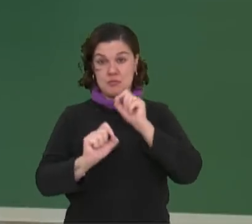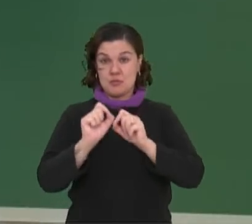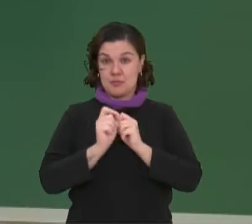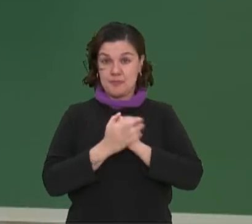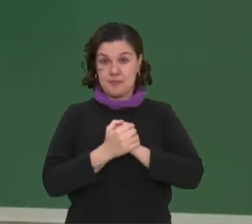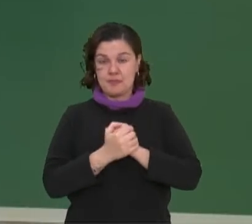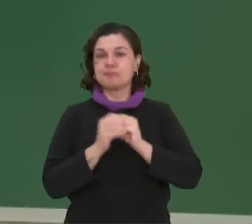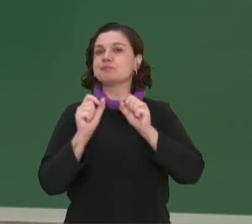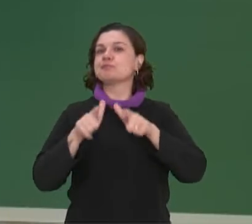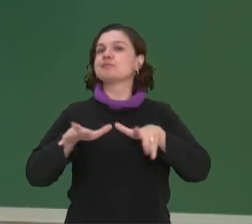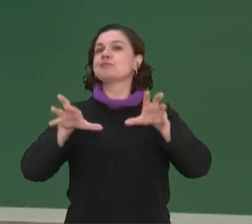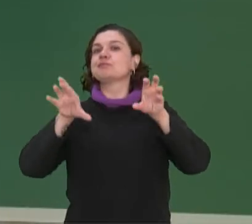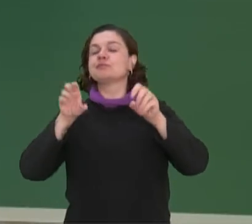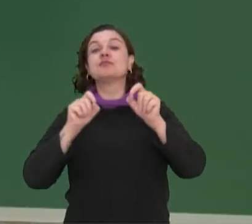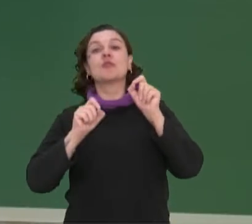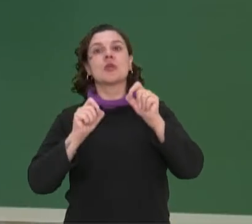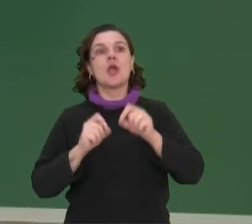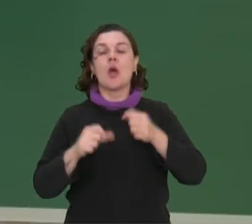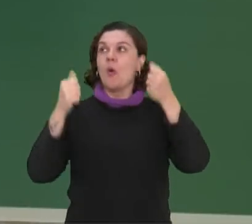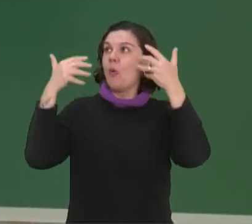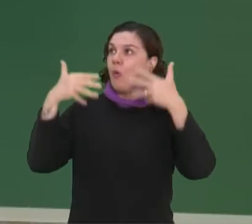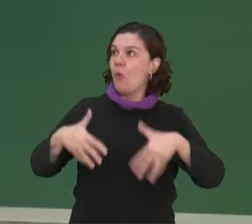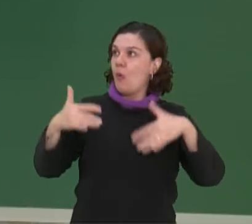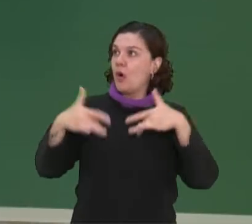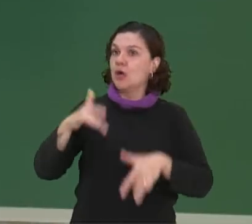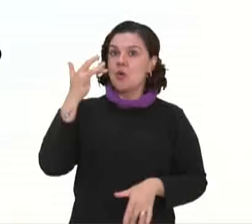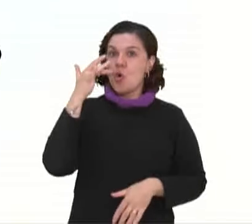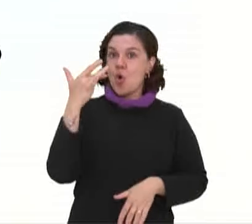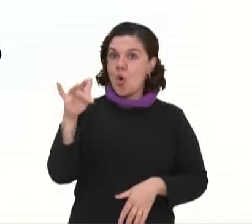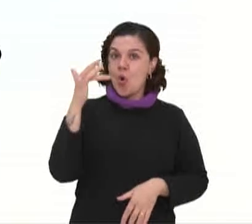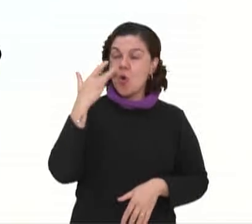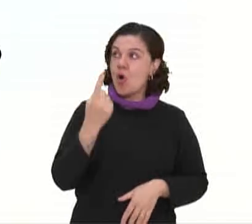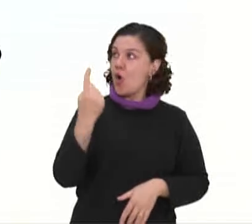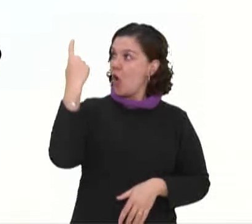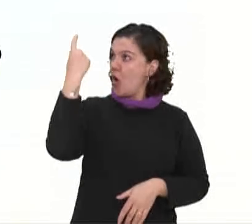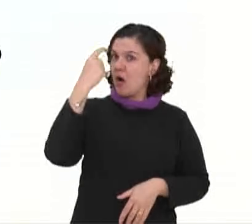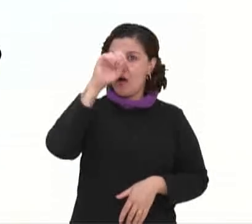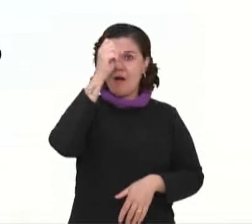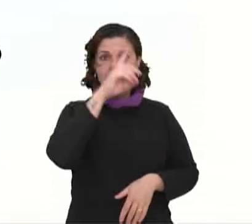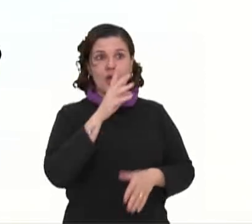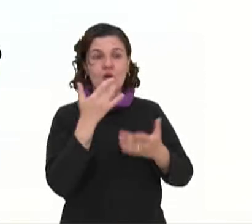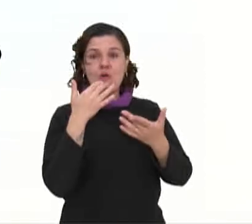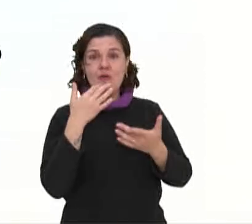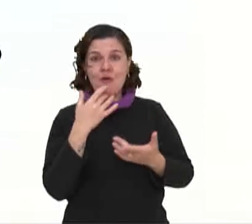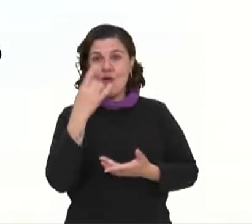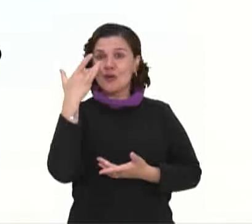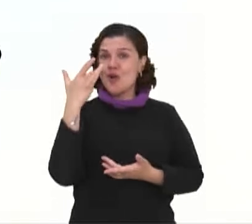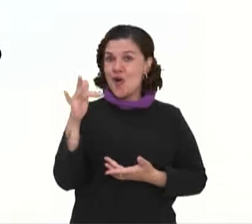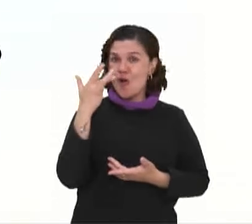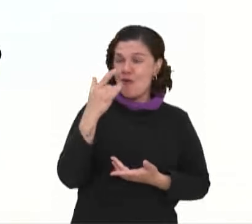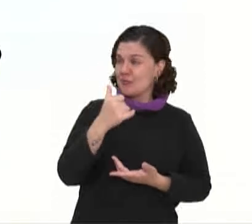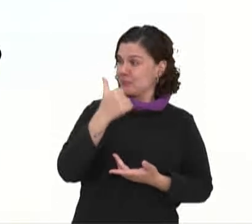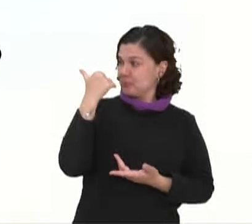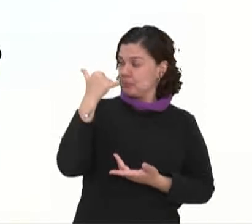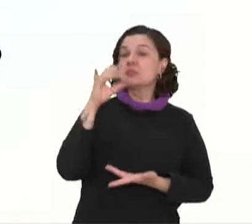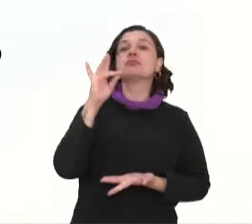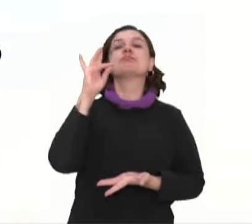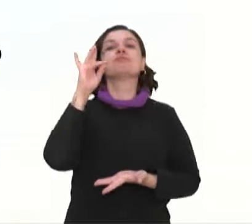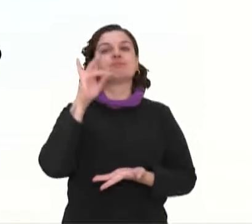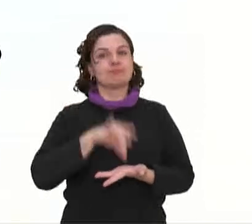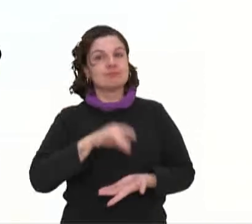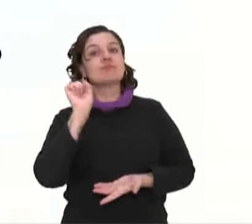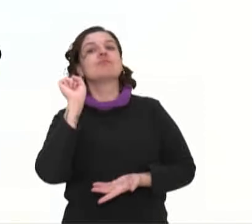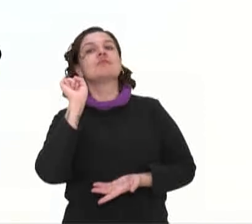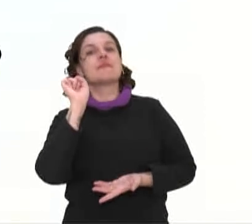é claro, tem muito ouro, tem muito dourado nessa imagem. E todo esse dourado que você está vendo,